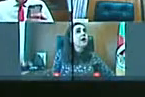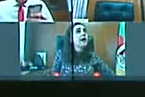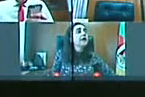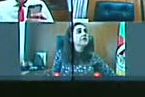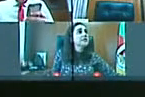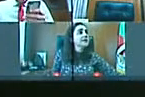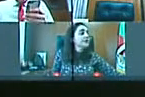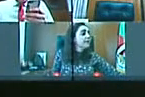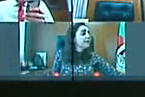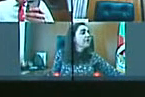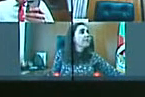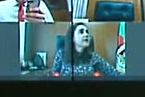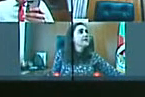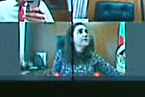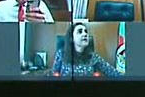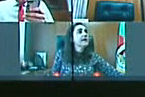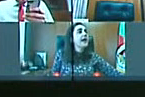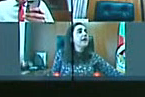Irigaray.